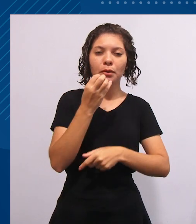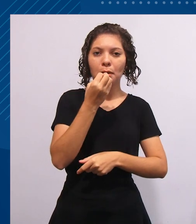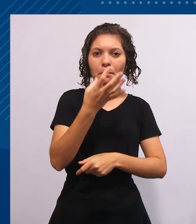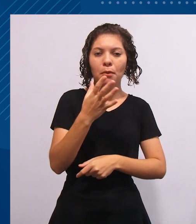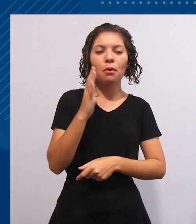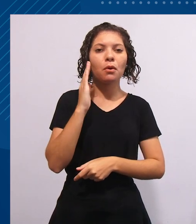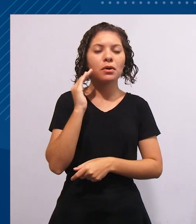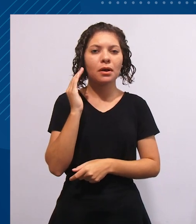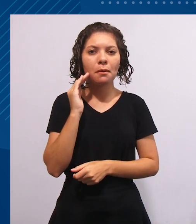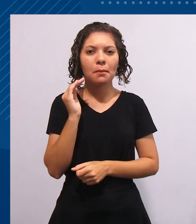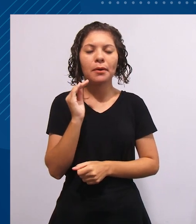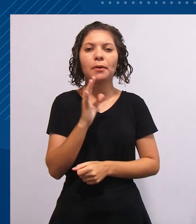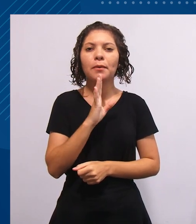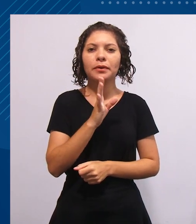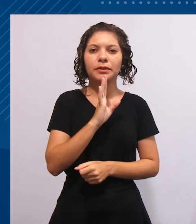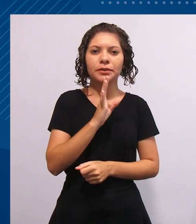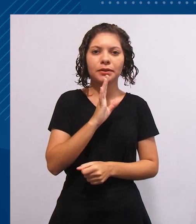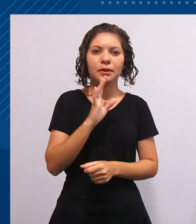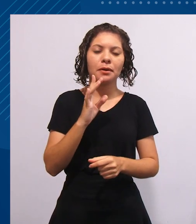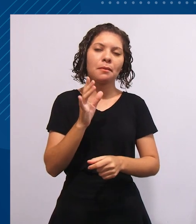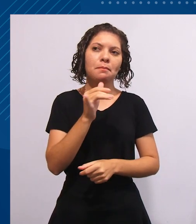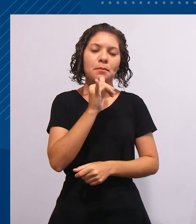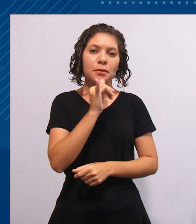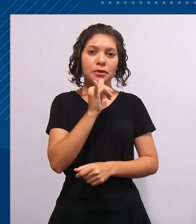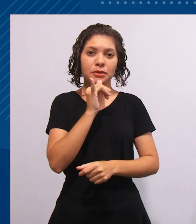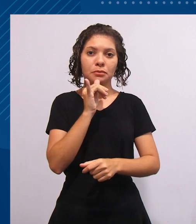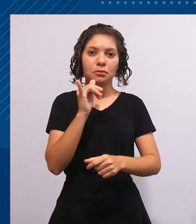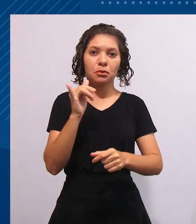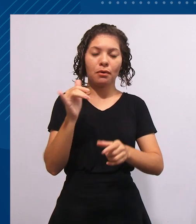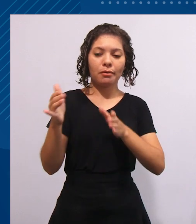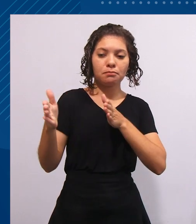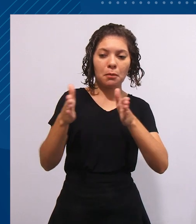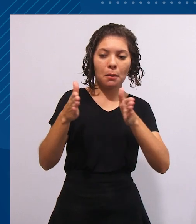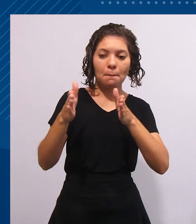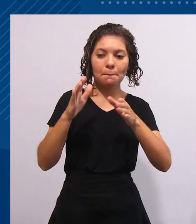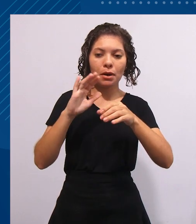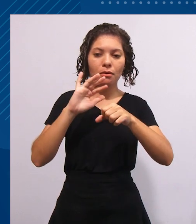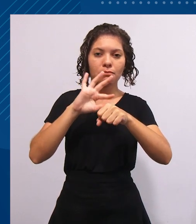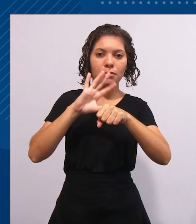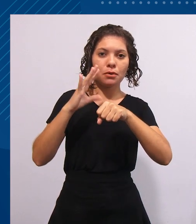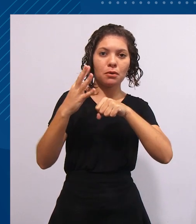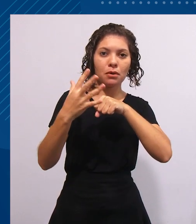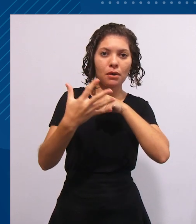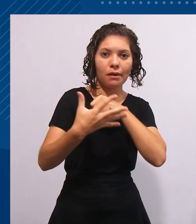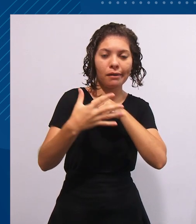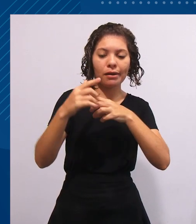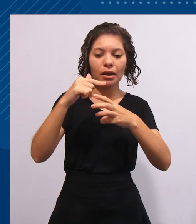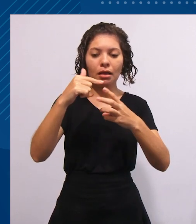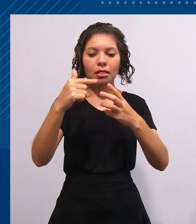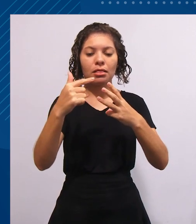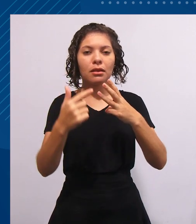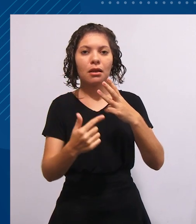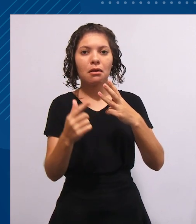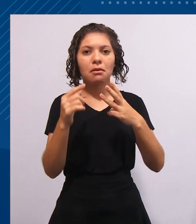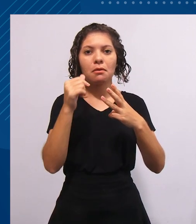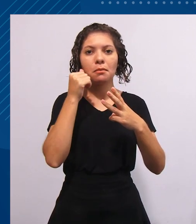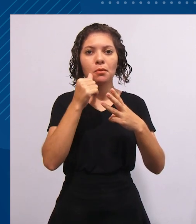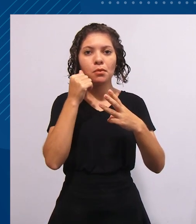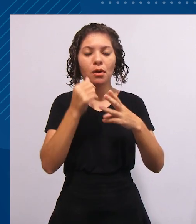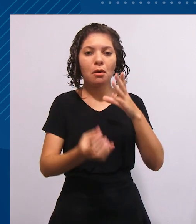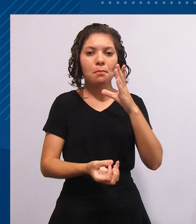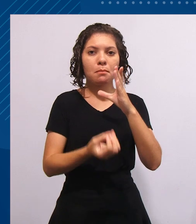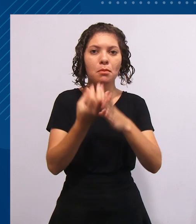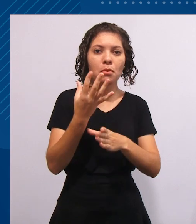situação né nesse contexto da pandemia e isoladas elas fizeram essas videoc caras tem um outro eh que eu gosto